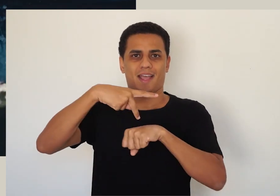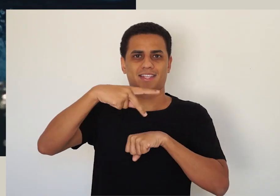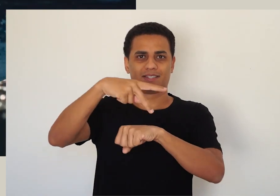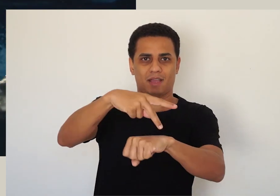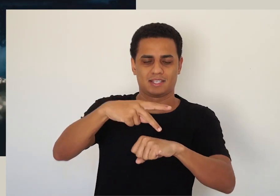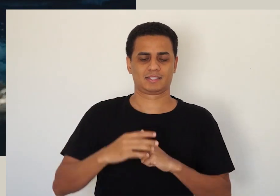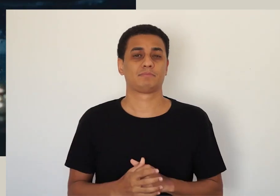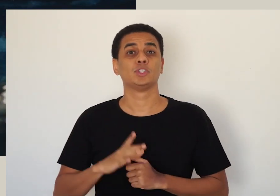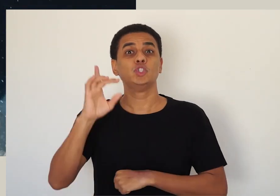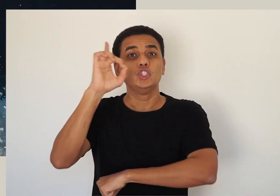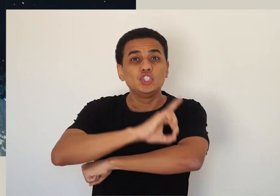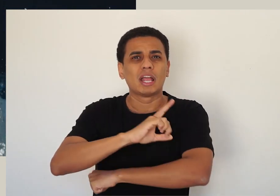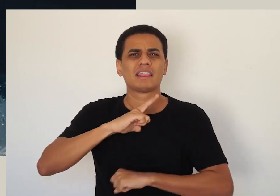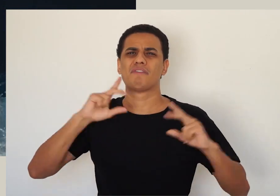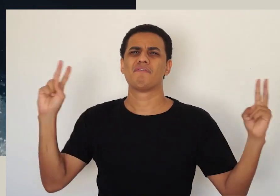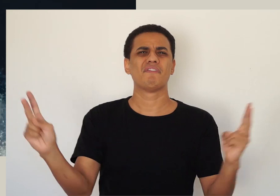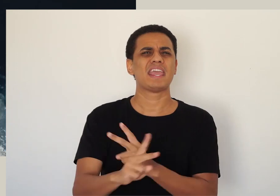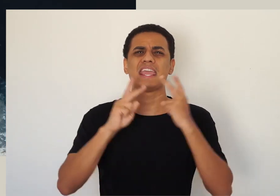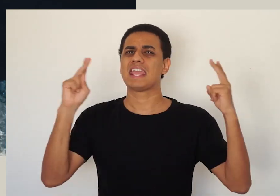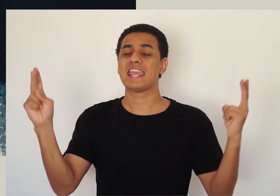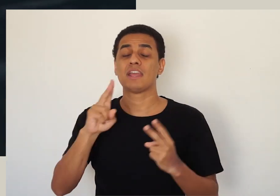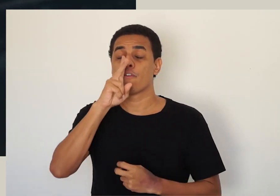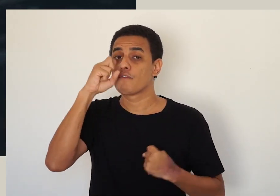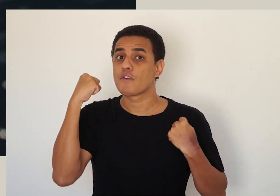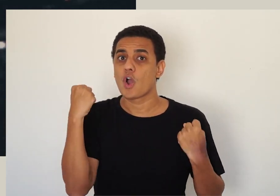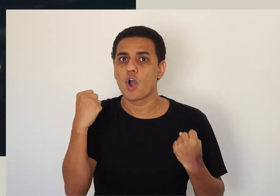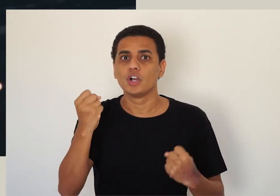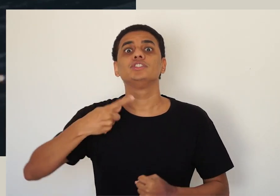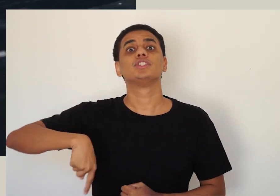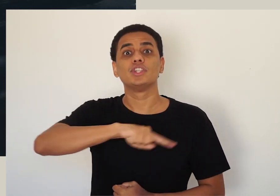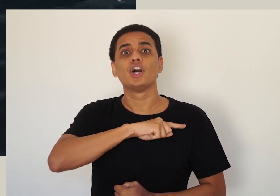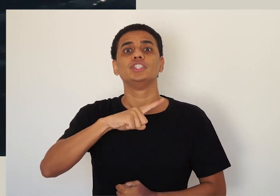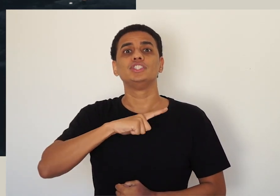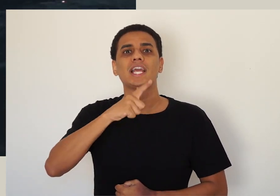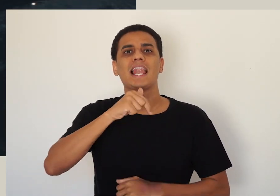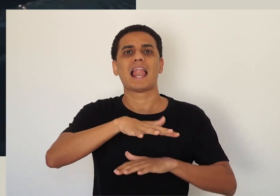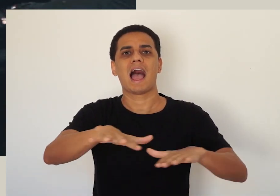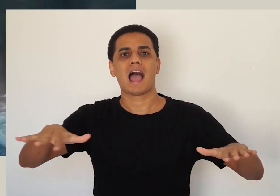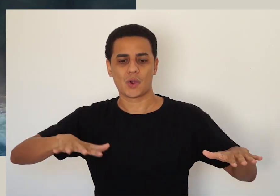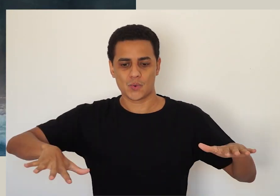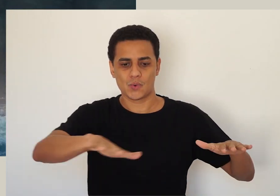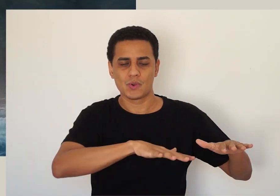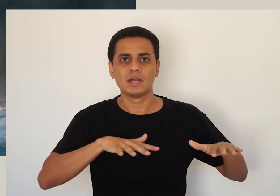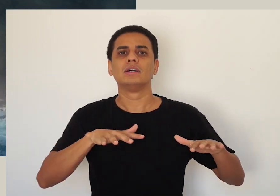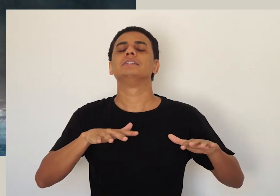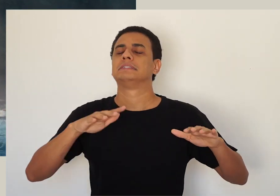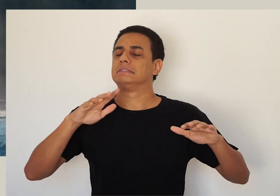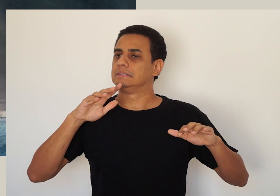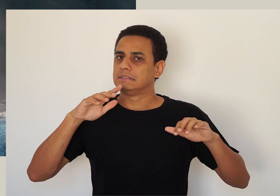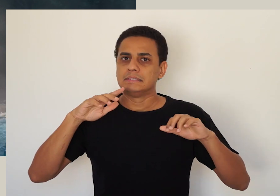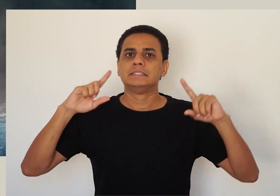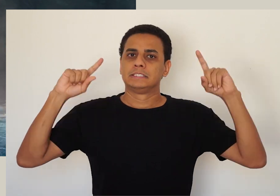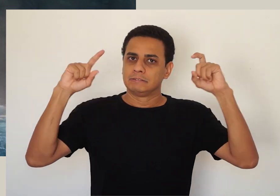Um dia houve um vento contrário muito forte e nós precisávamos atravessar um lago muito grande. Foi muito